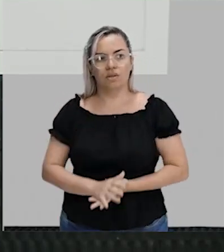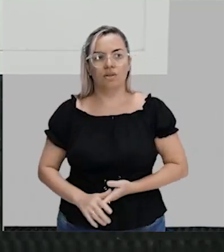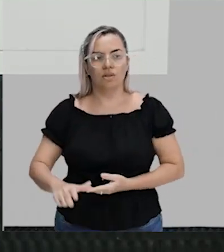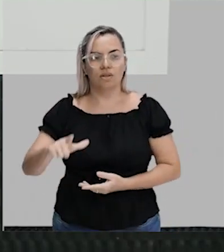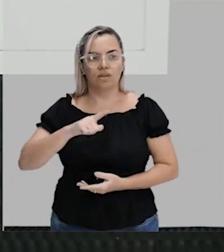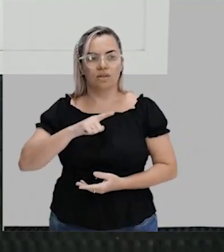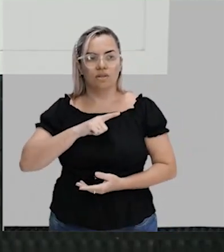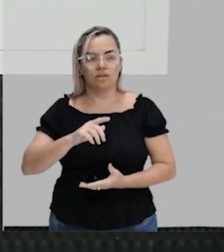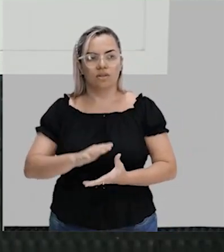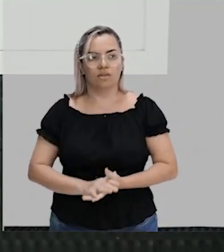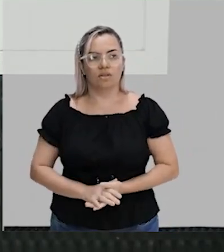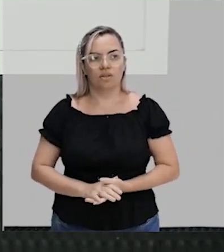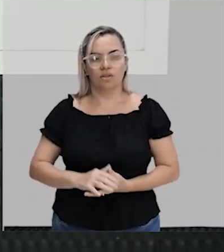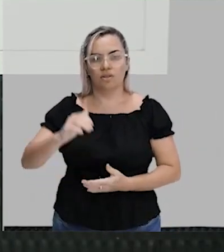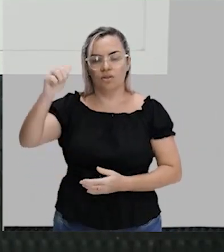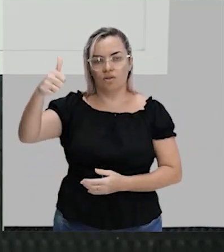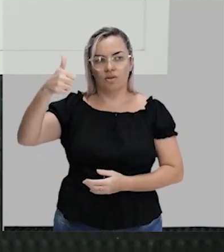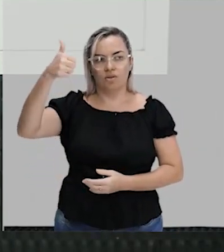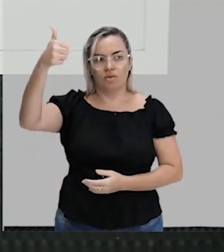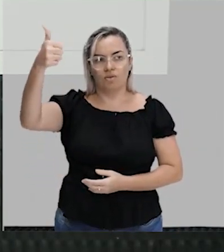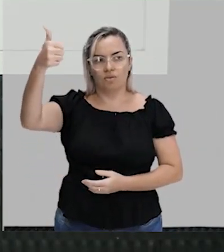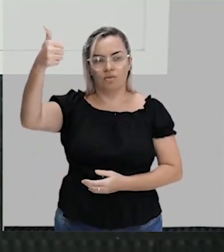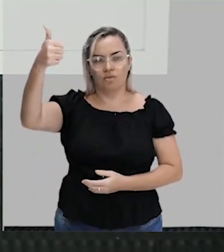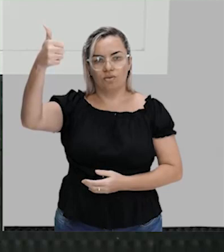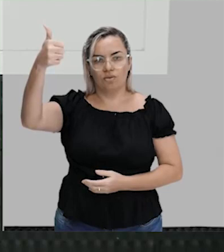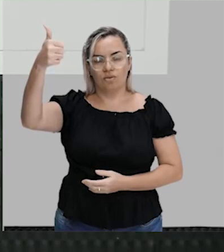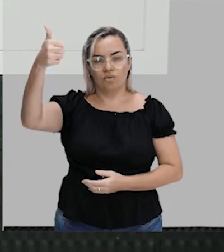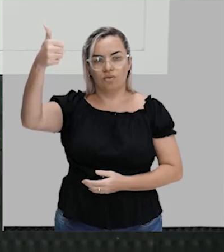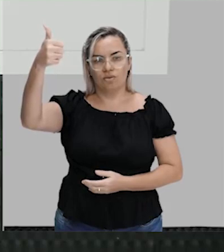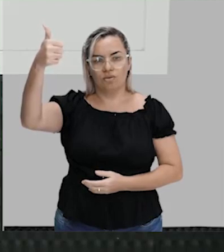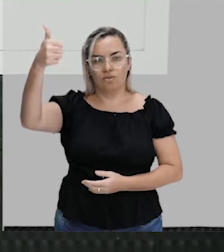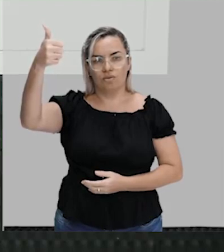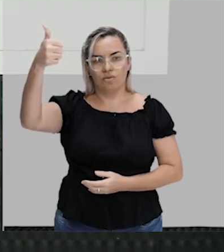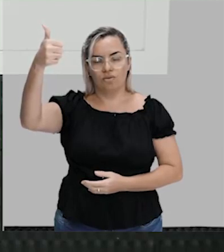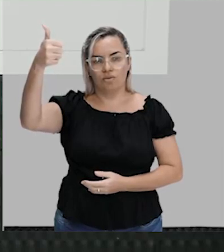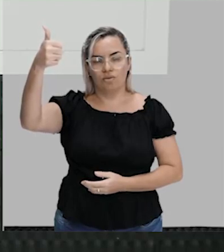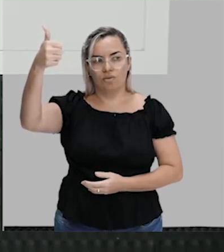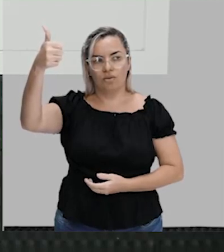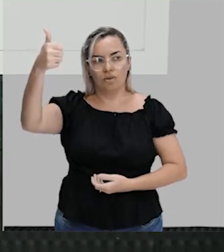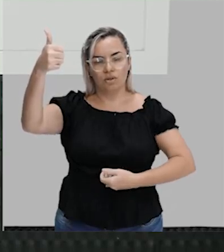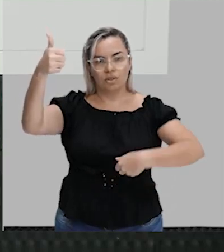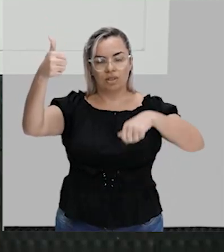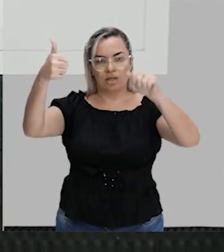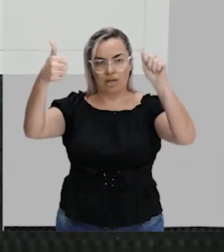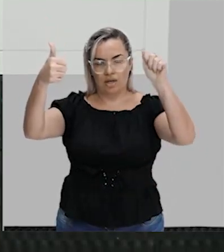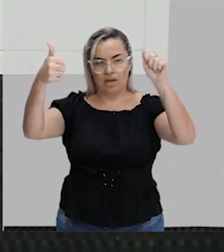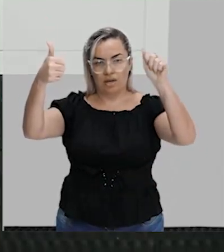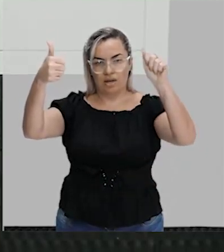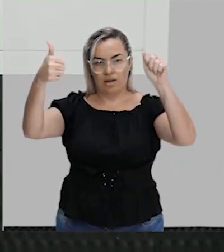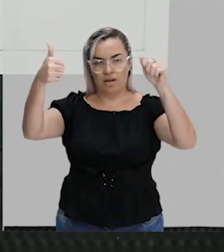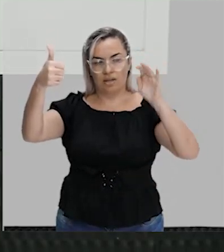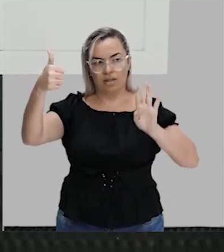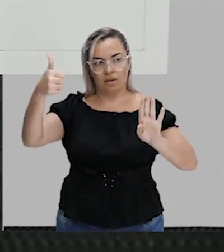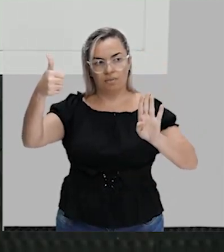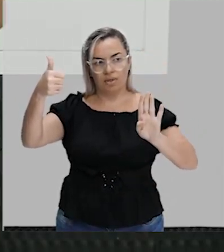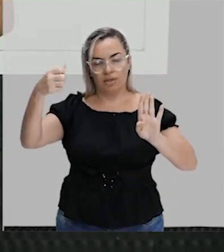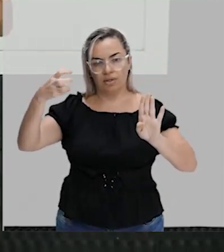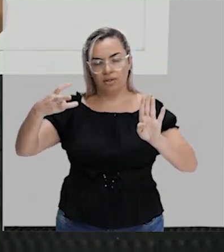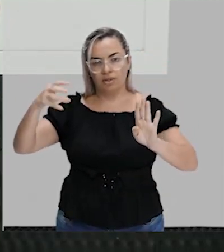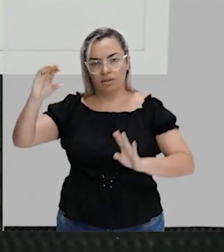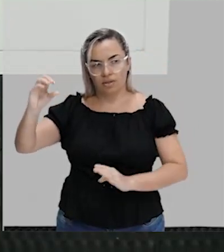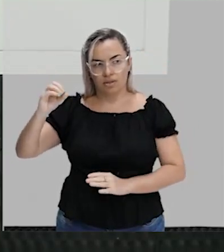três elevado a zero mas o três elevado a zero é um né E sabe todo número elevado a zero